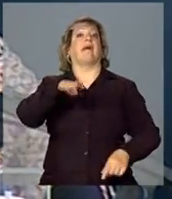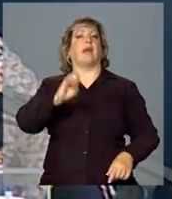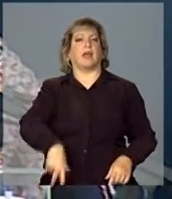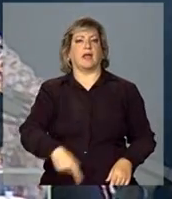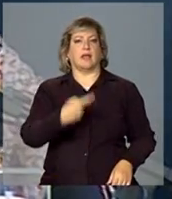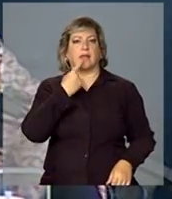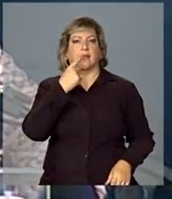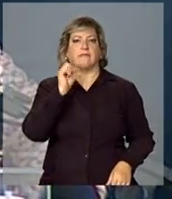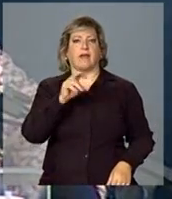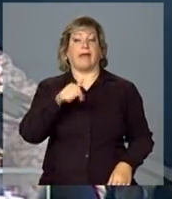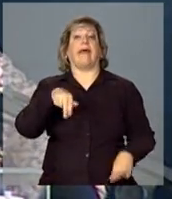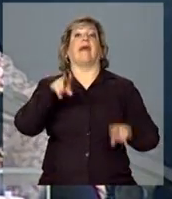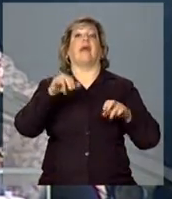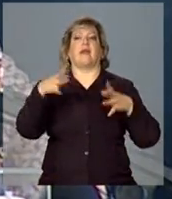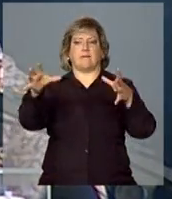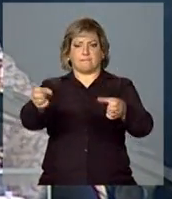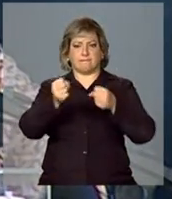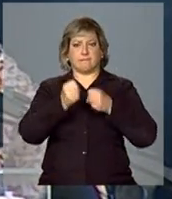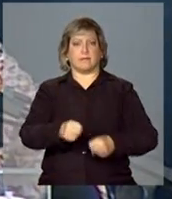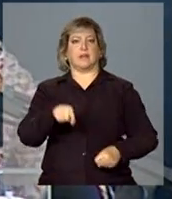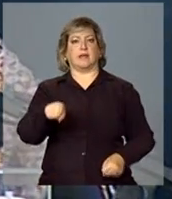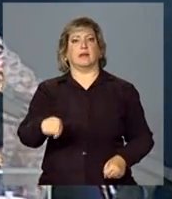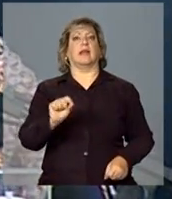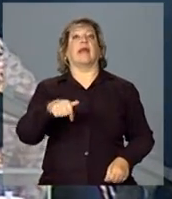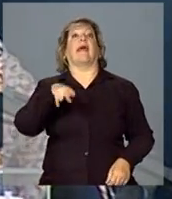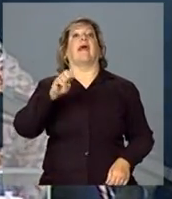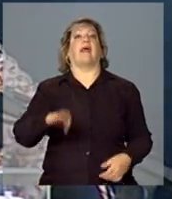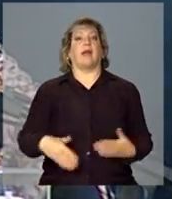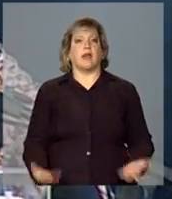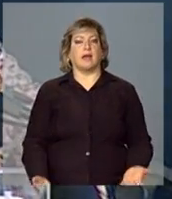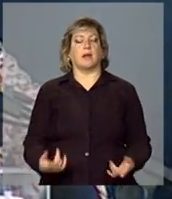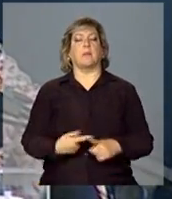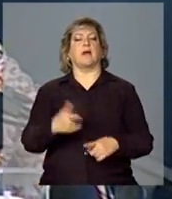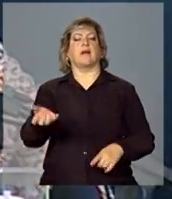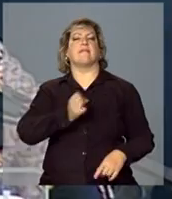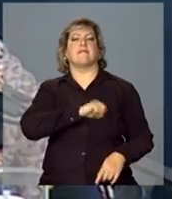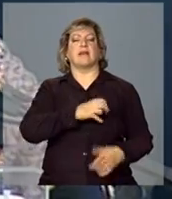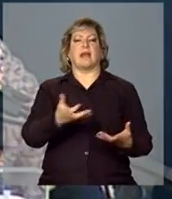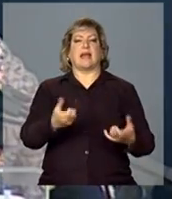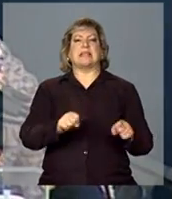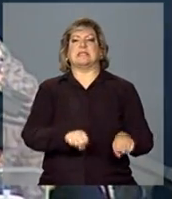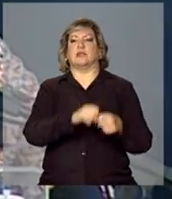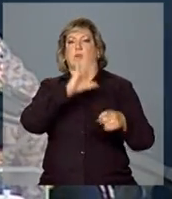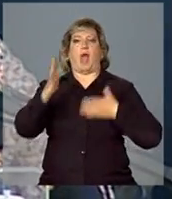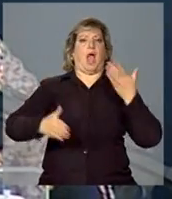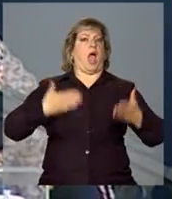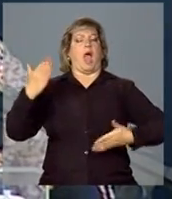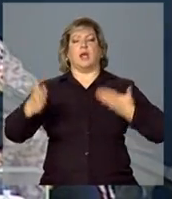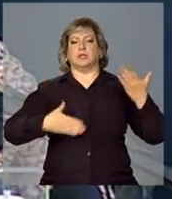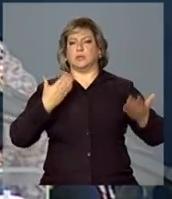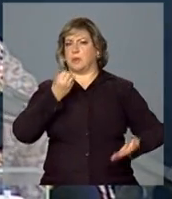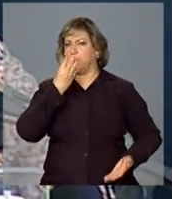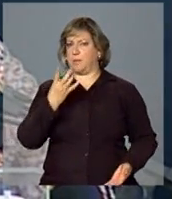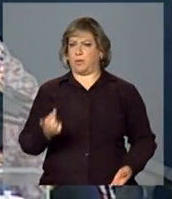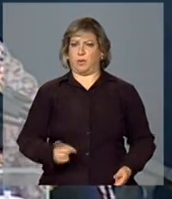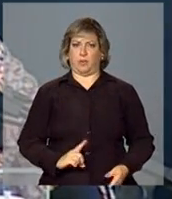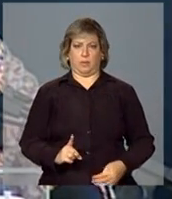um boato que tinha por objetivo levar à intranquilidade